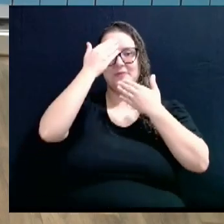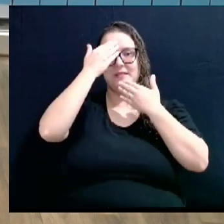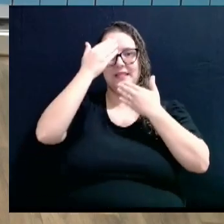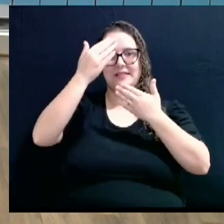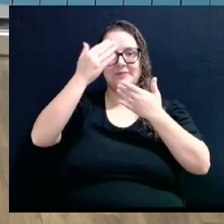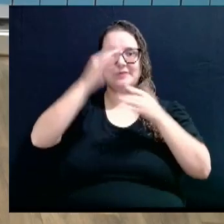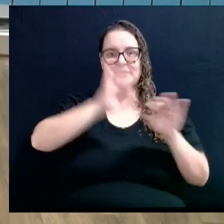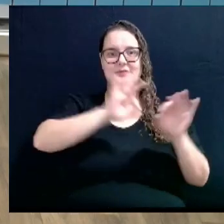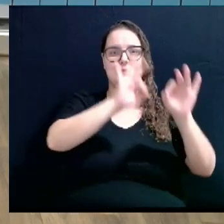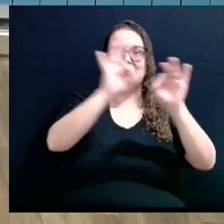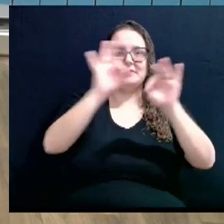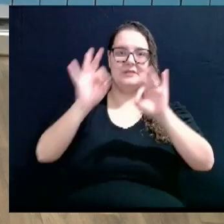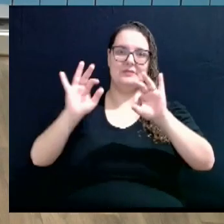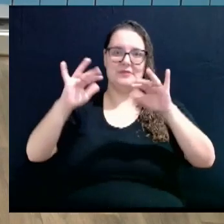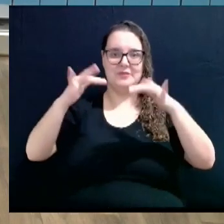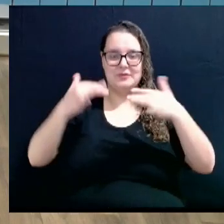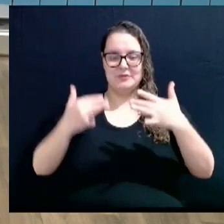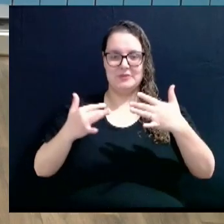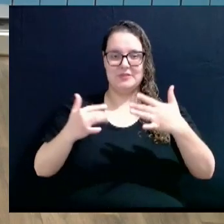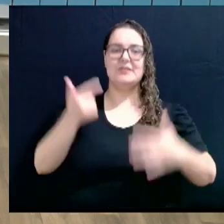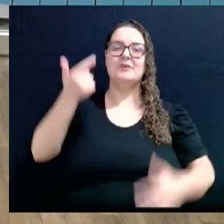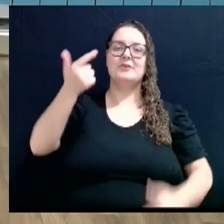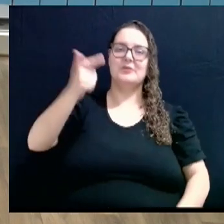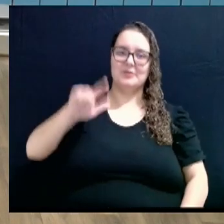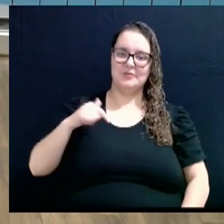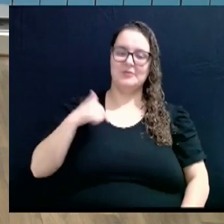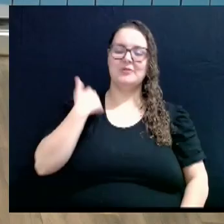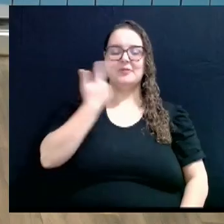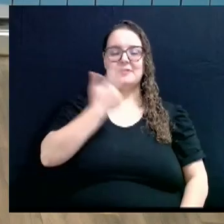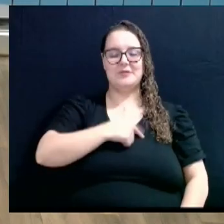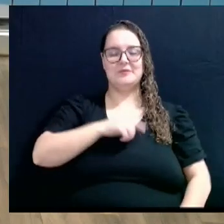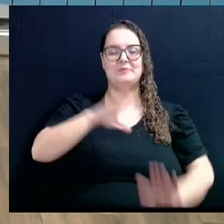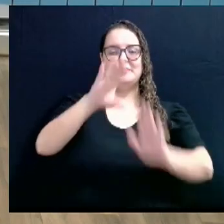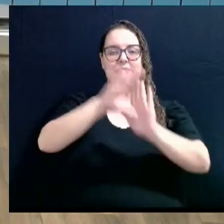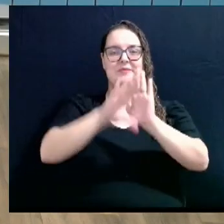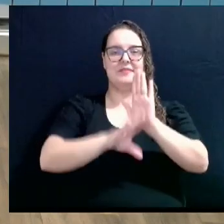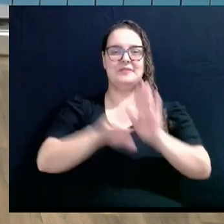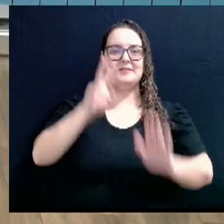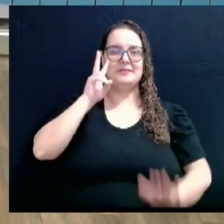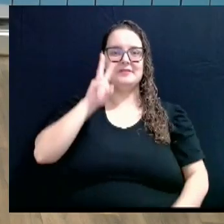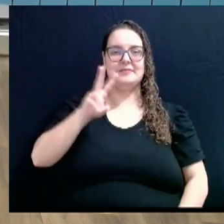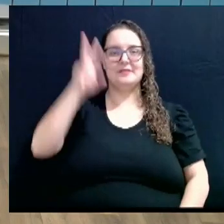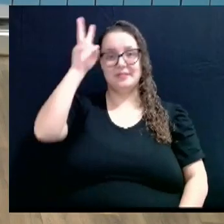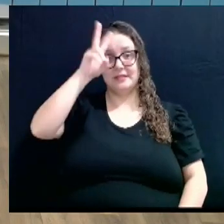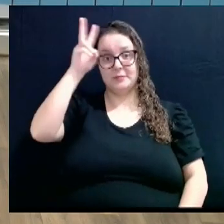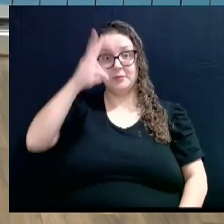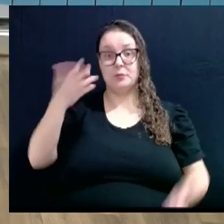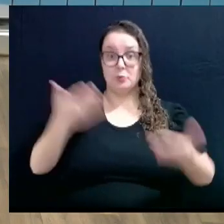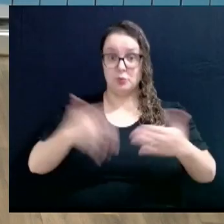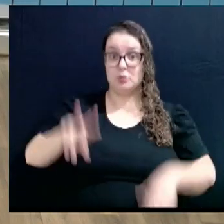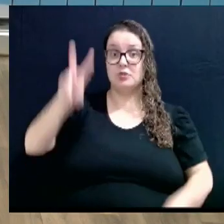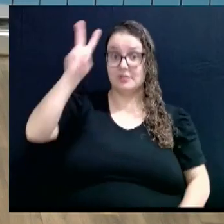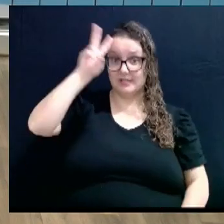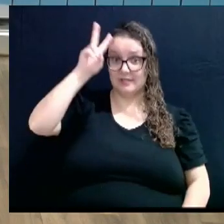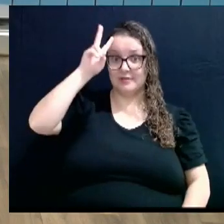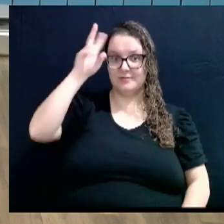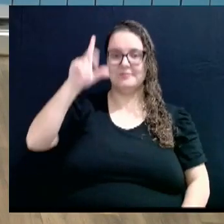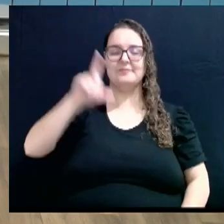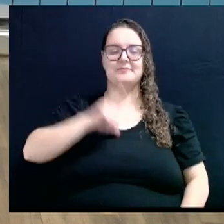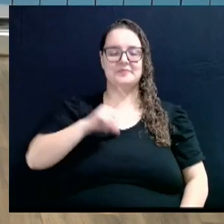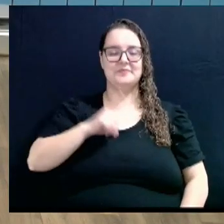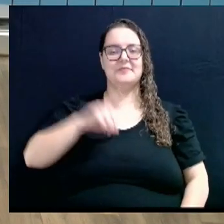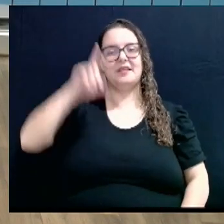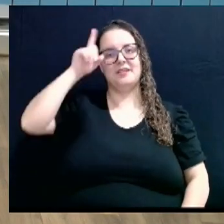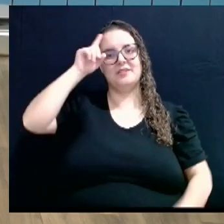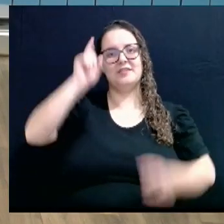sua companhia, pela sua audiência. Continue na nossa programação, lembrando que hoje é segunda-feira, portanto é dia de reunião ordinária.